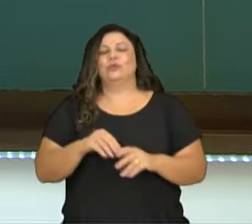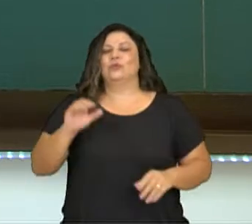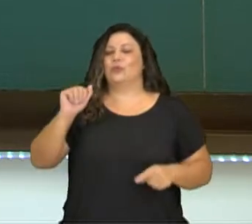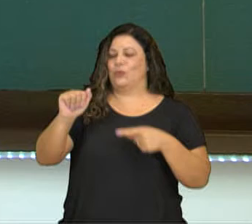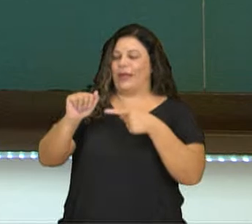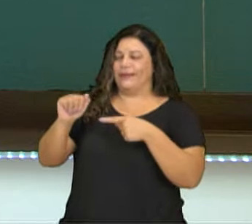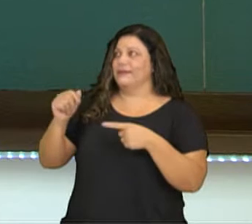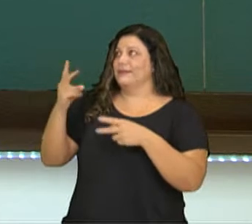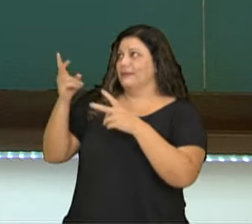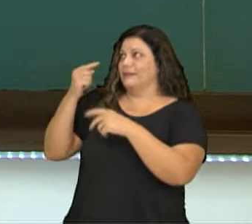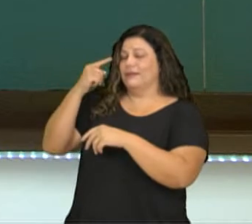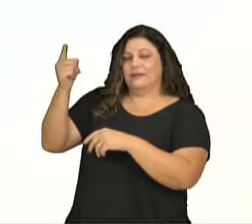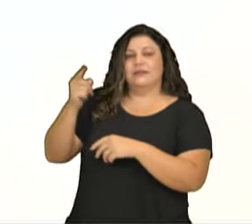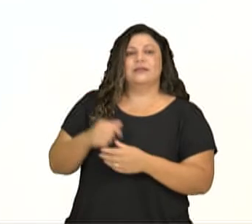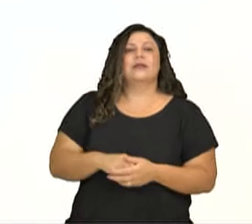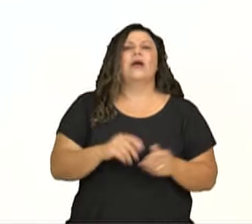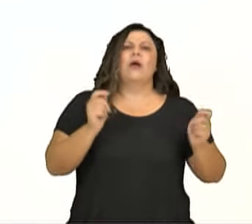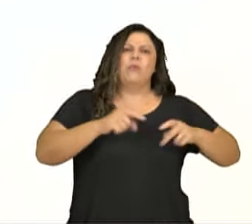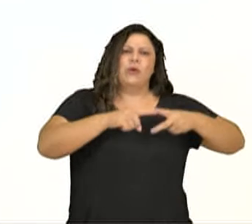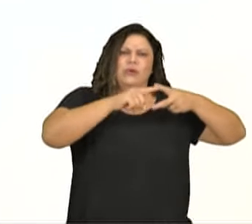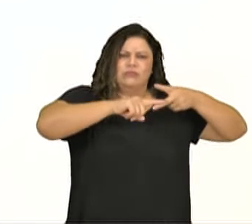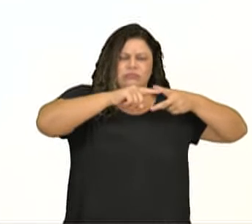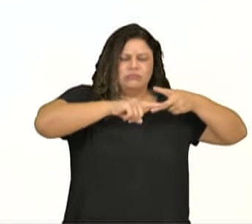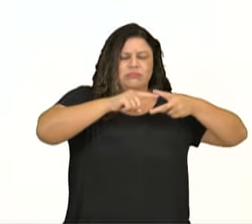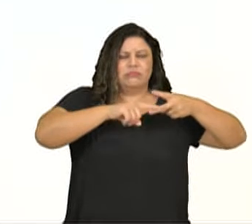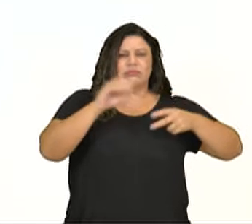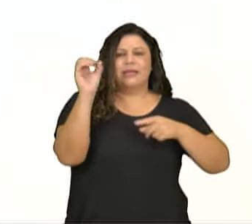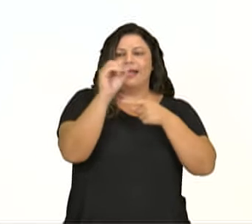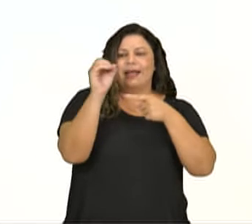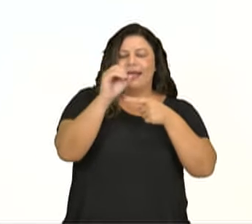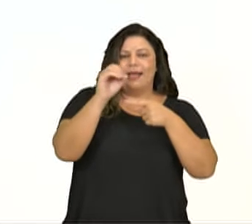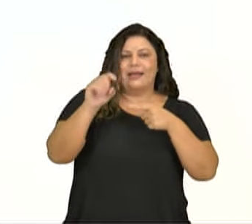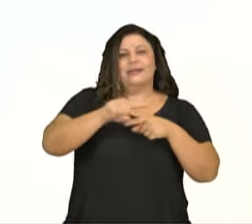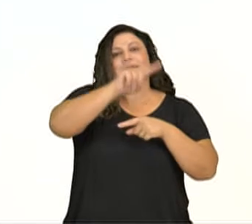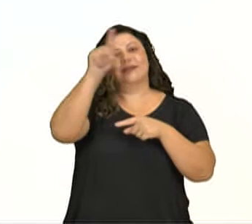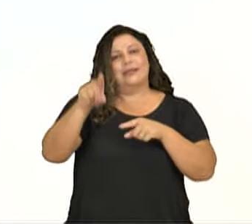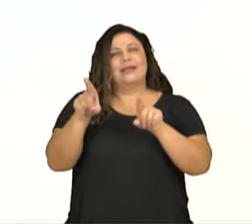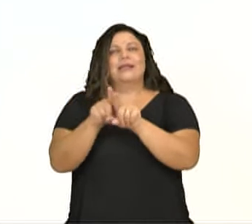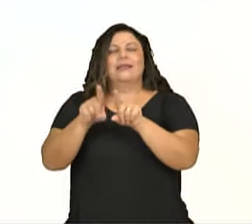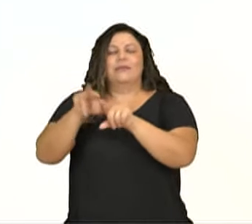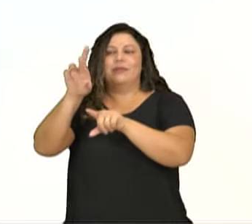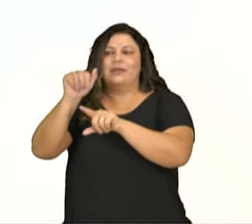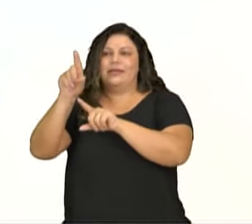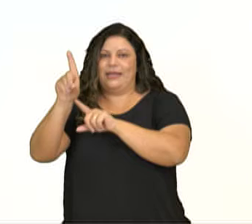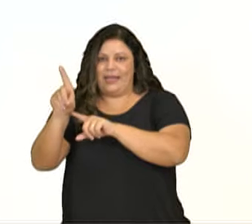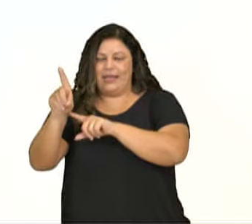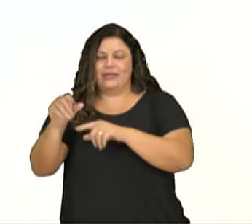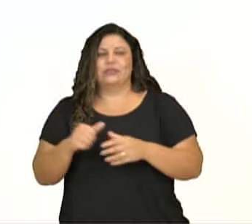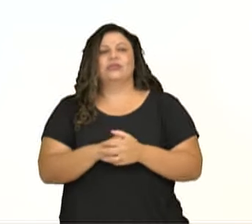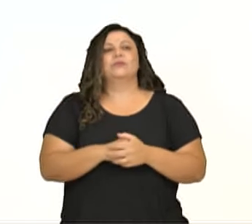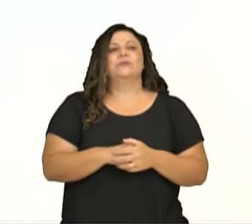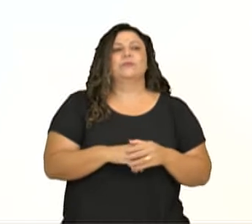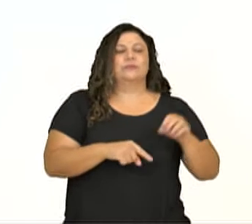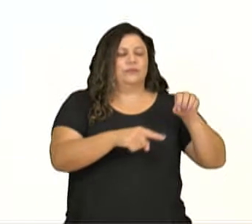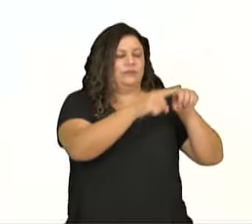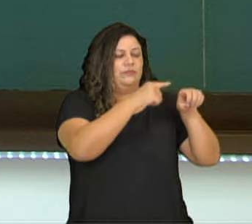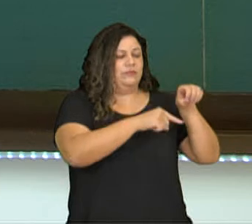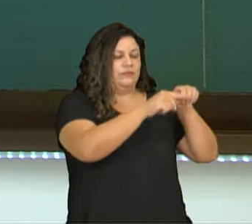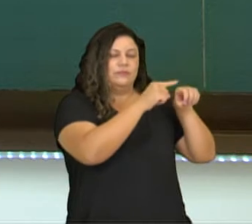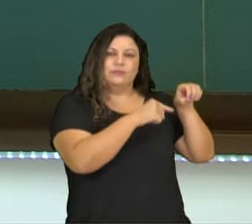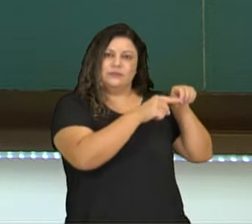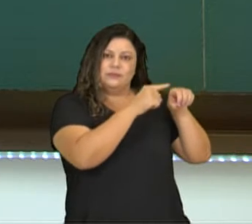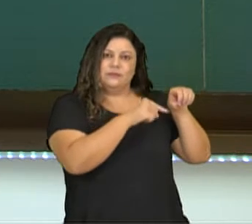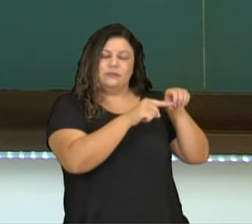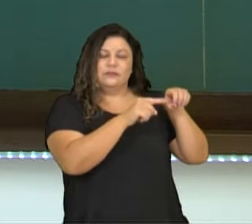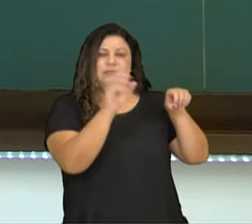ser dados tanto em graus como em radianos. Aqui eu tenho a circunferência com eles dados